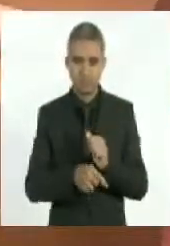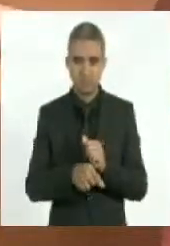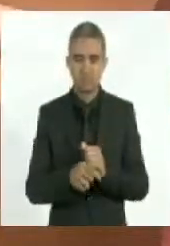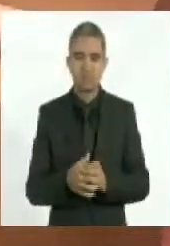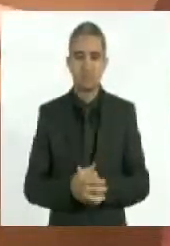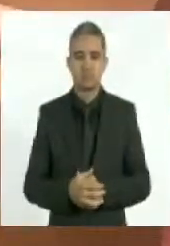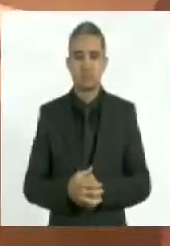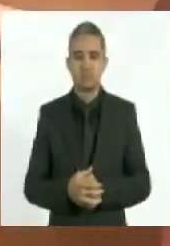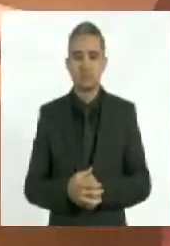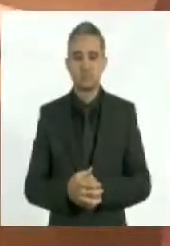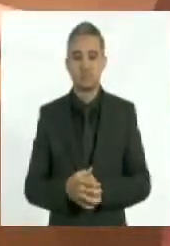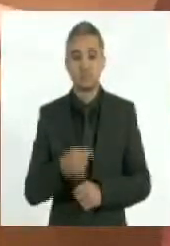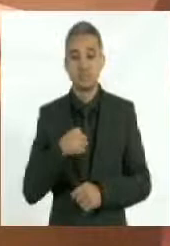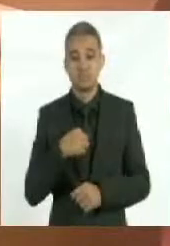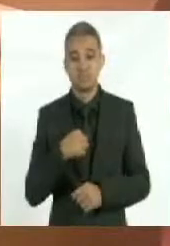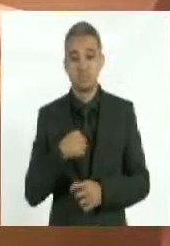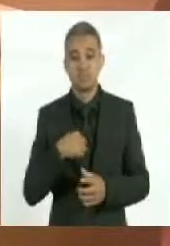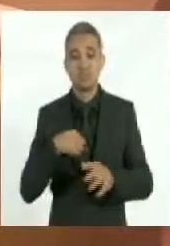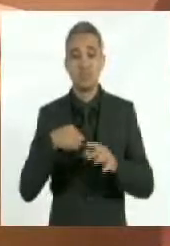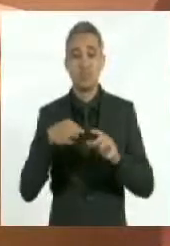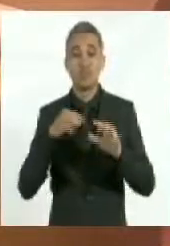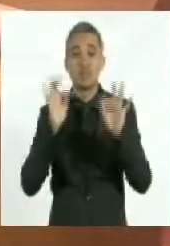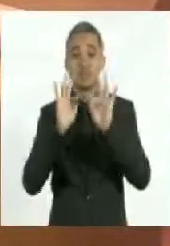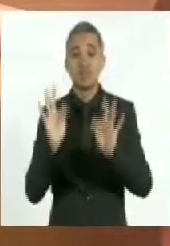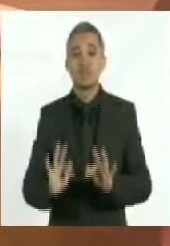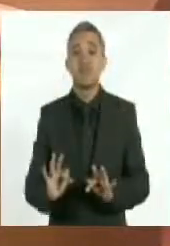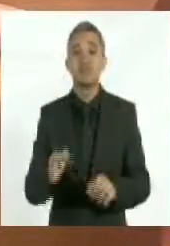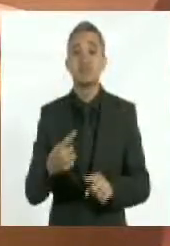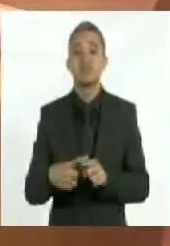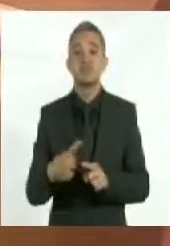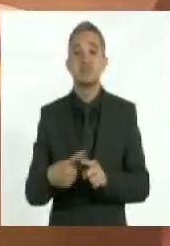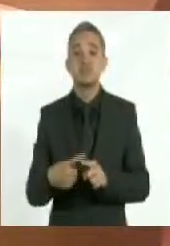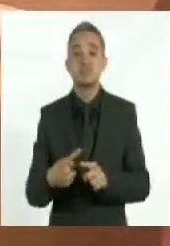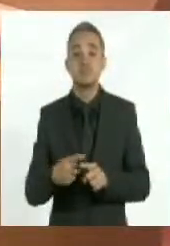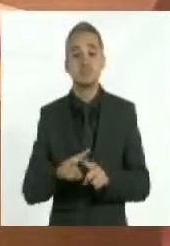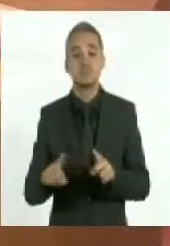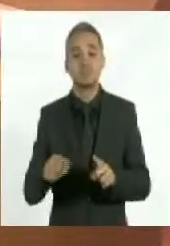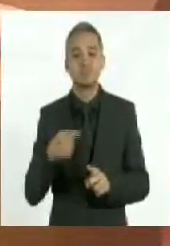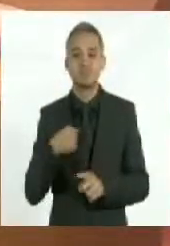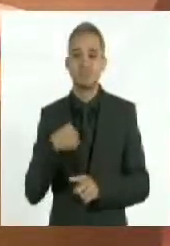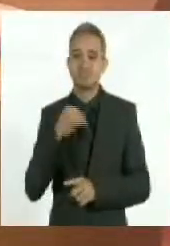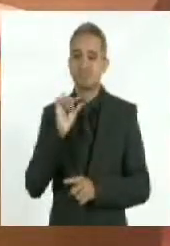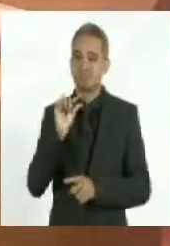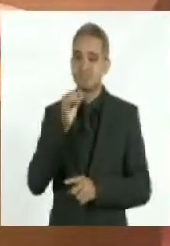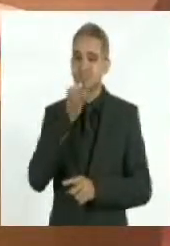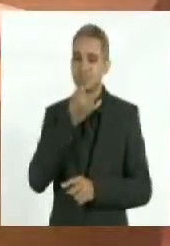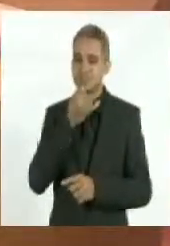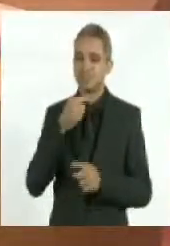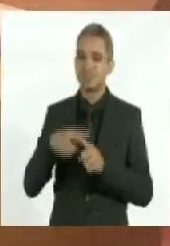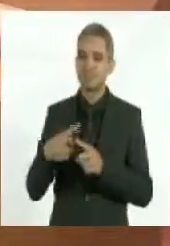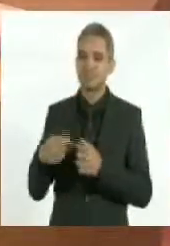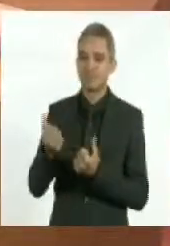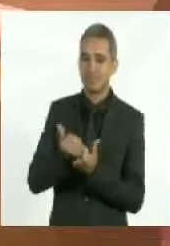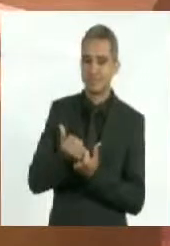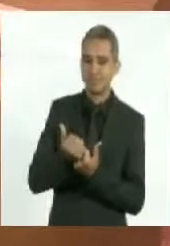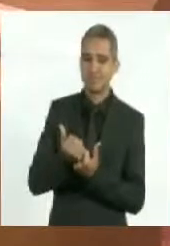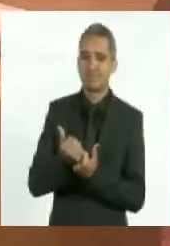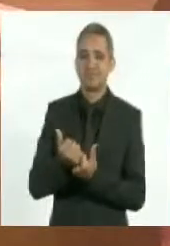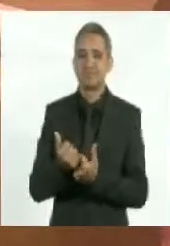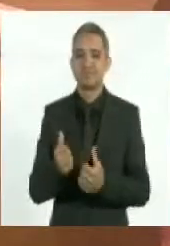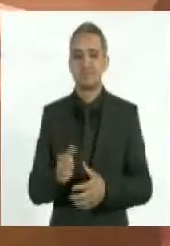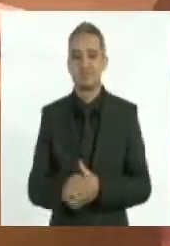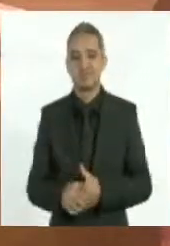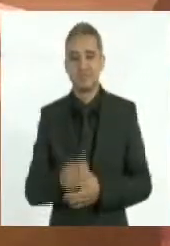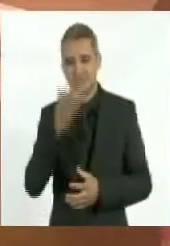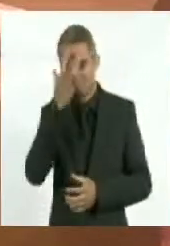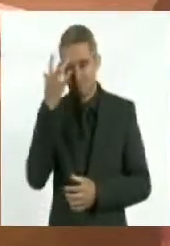jogo, porque eu fui vice-campeão, e deputado Souza Neto estão dizendo que eu armei para o Sampaio ser campeão e o Imperatriz vice, para tirar